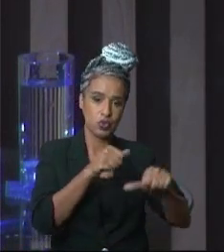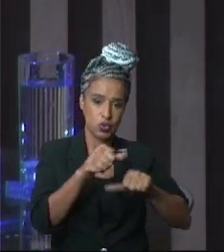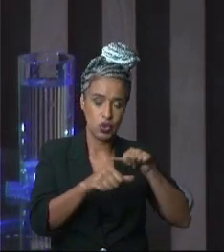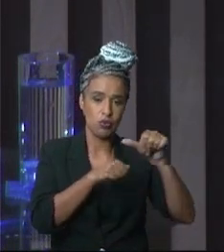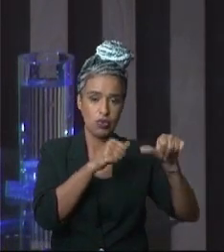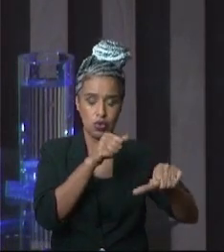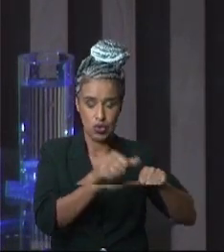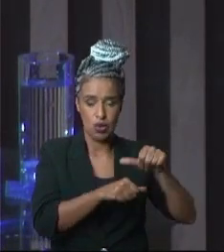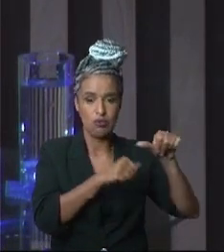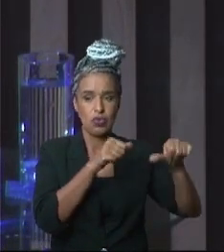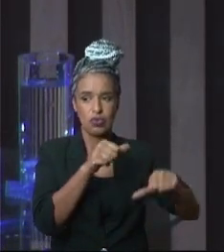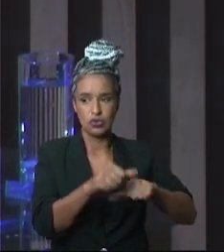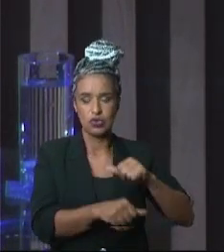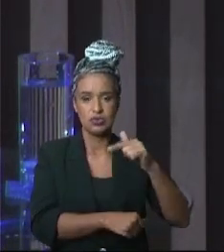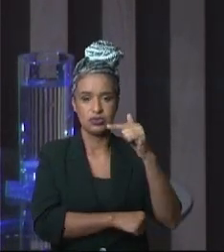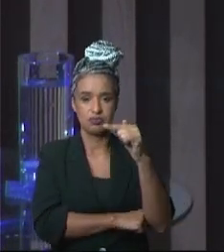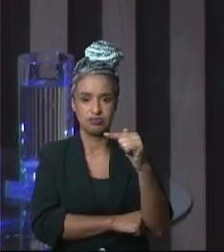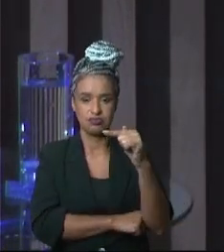e a outra subiu,